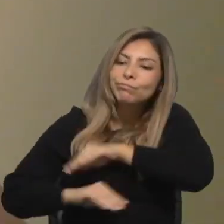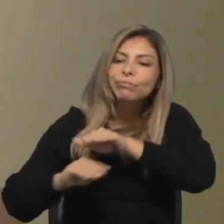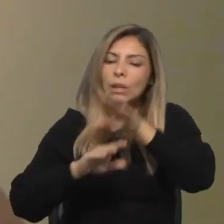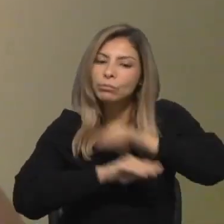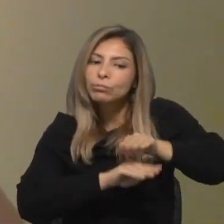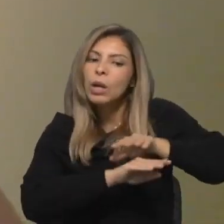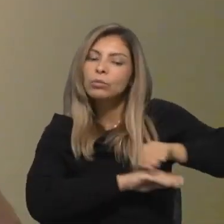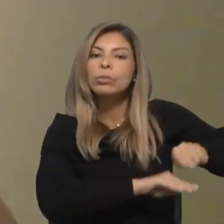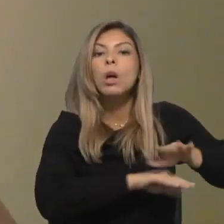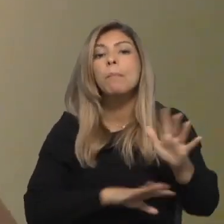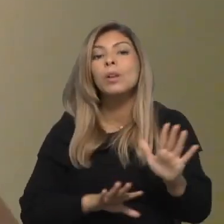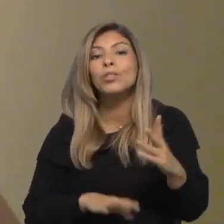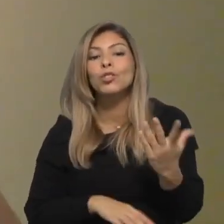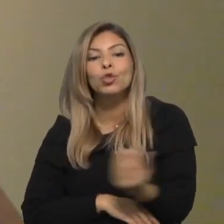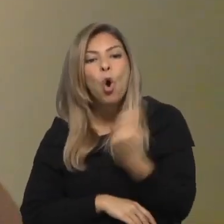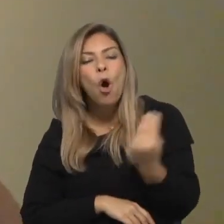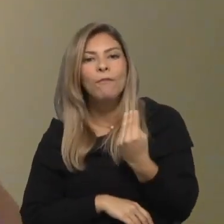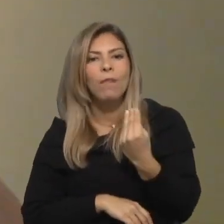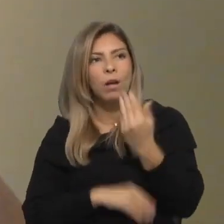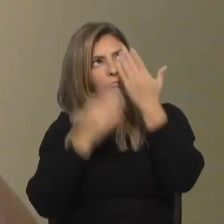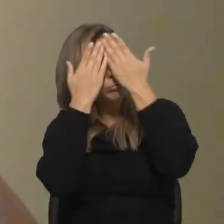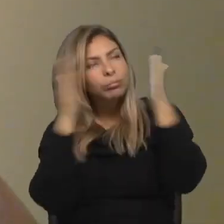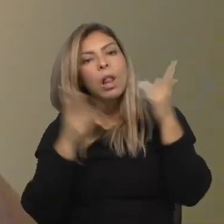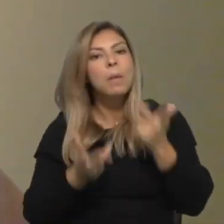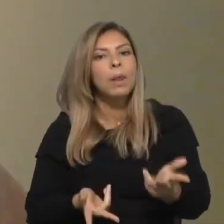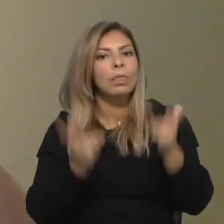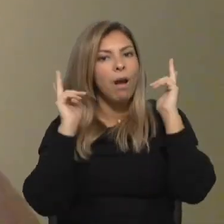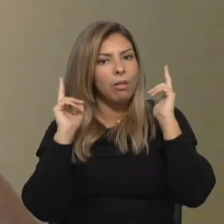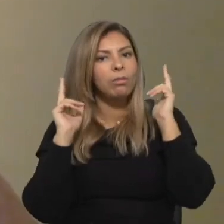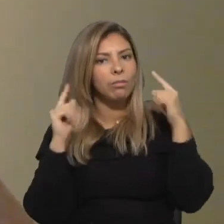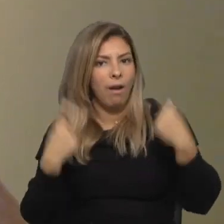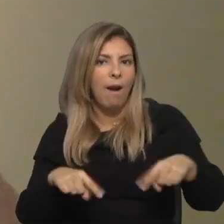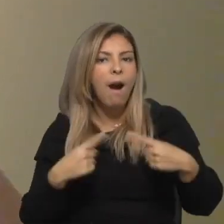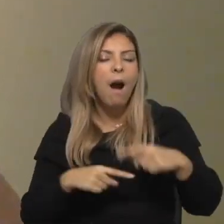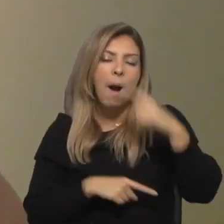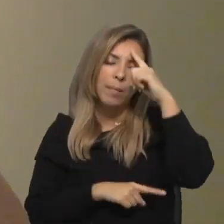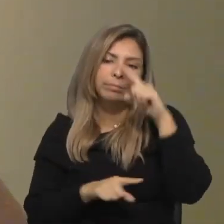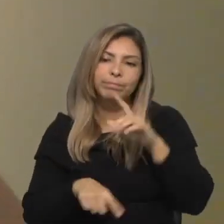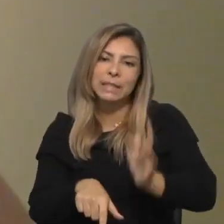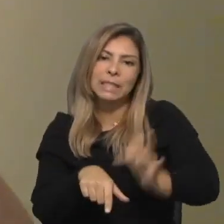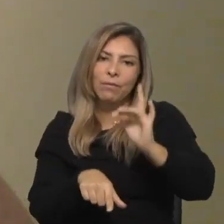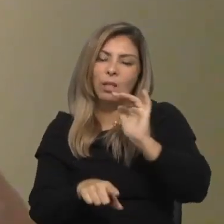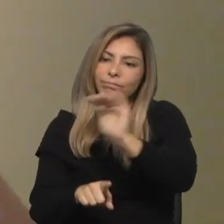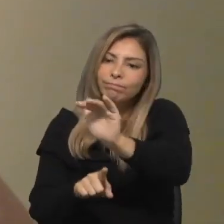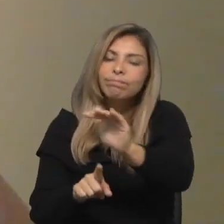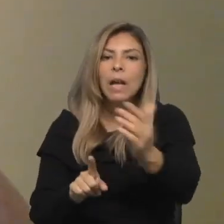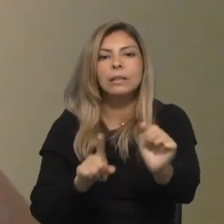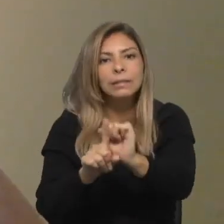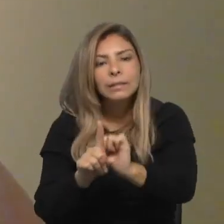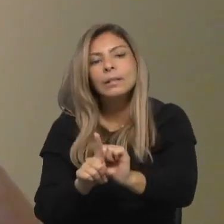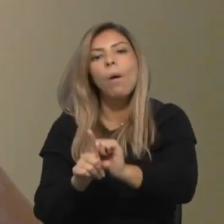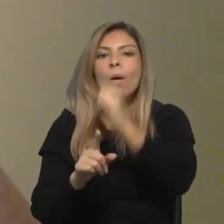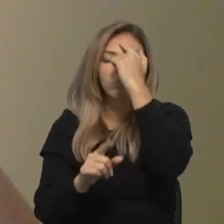temos outra liberdade, diria, para podermos consciencializar e também lutar por esta capacidade